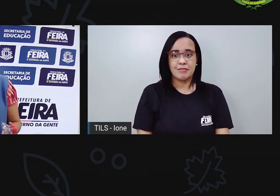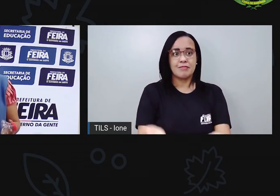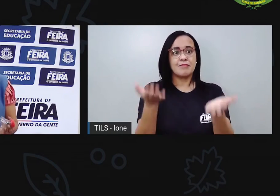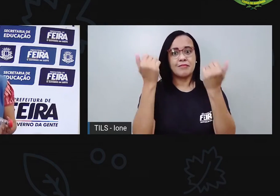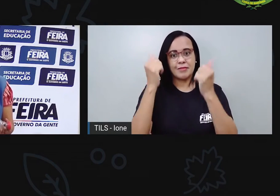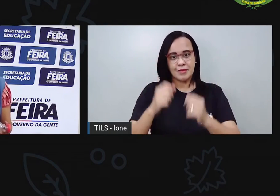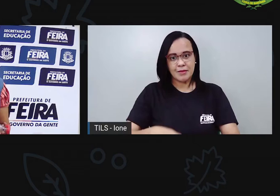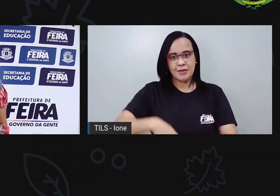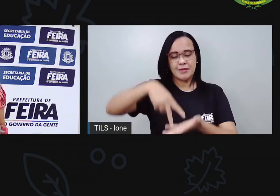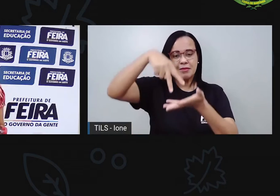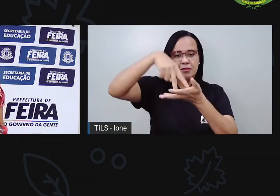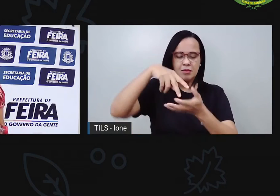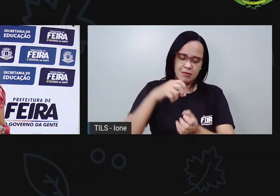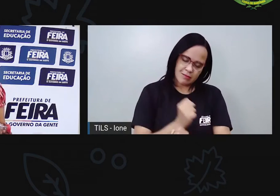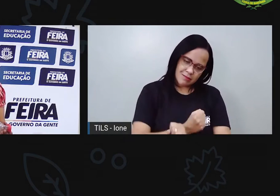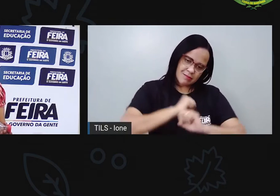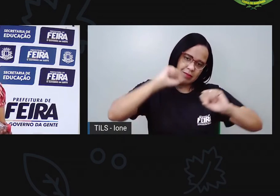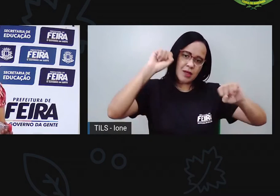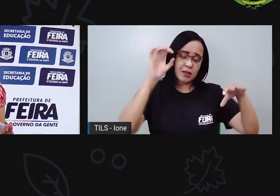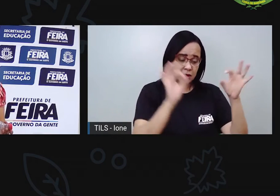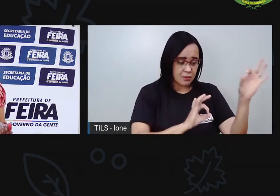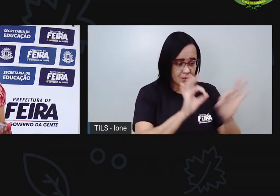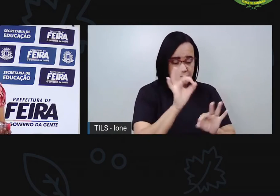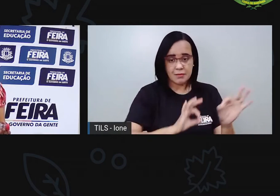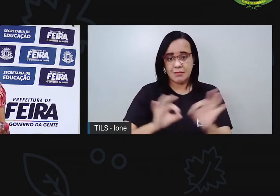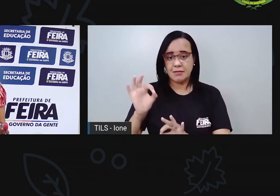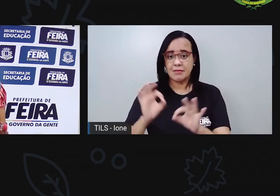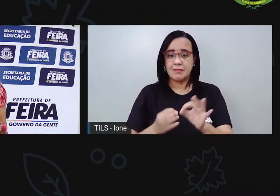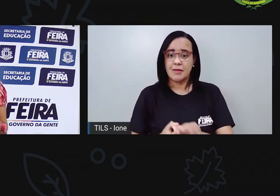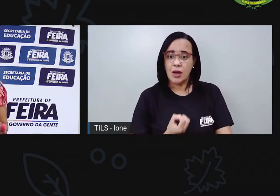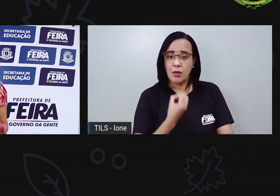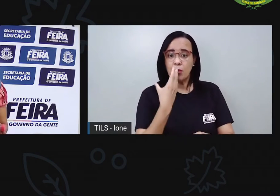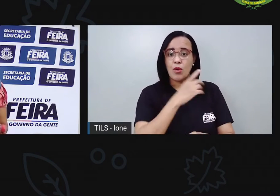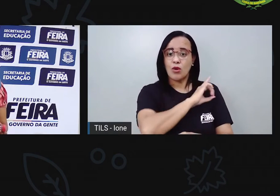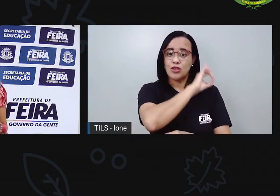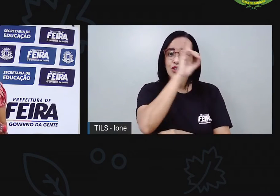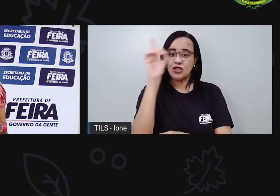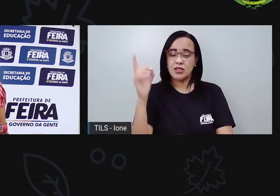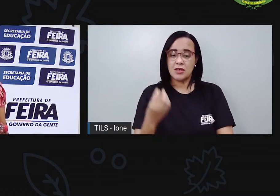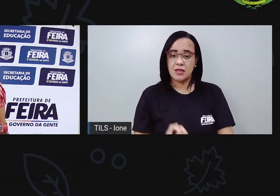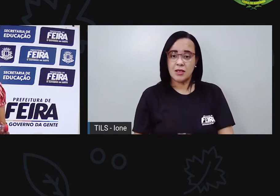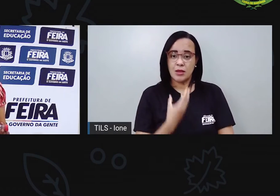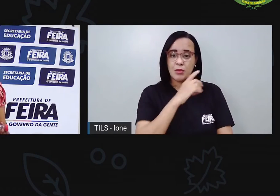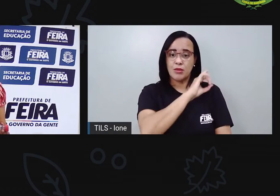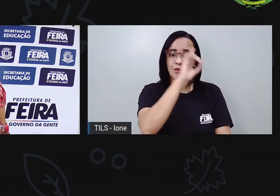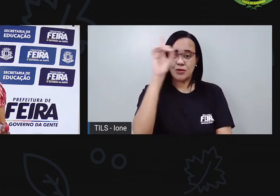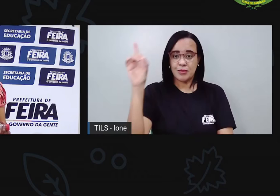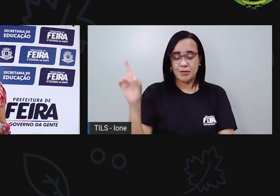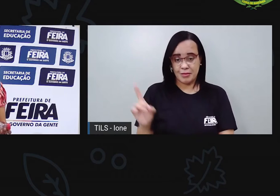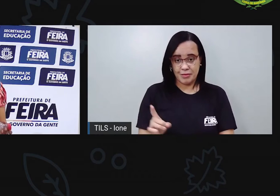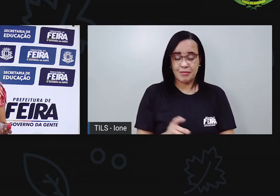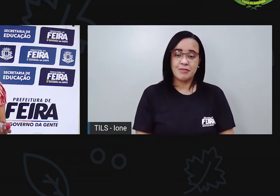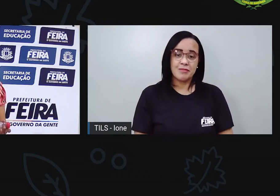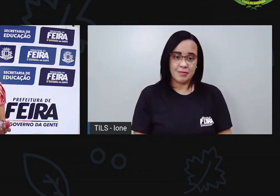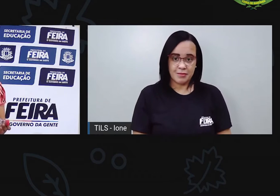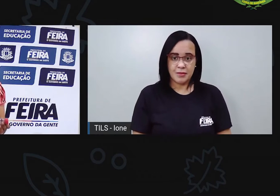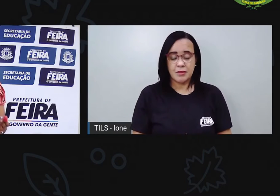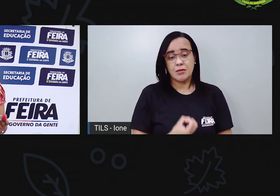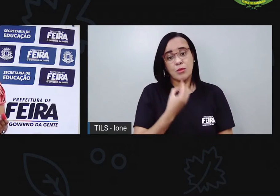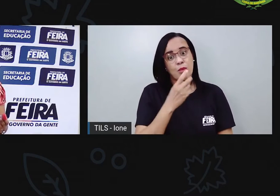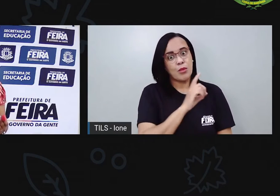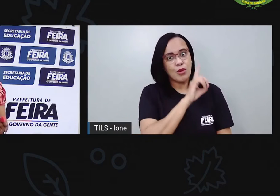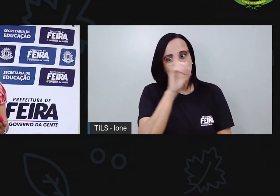levantar e se arrumar bom dia bom dia bom